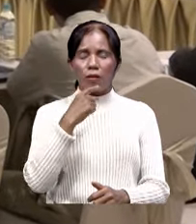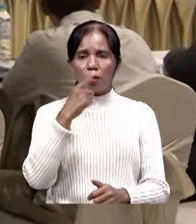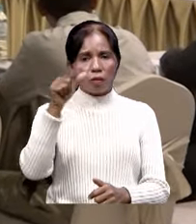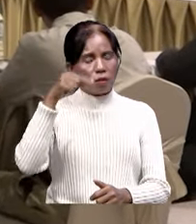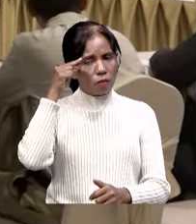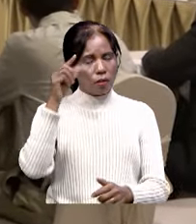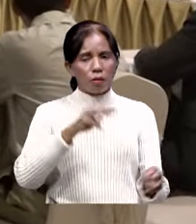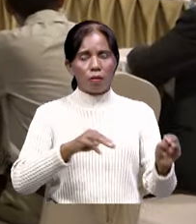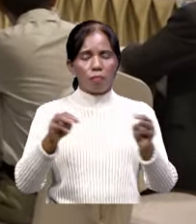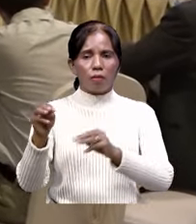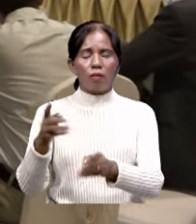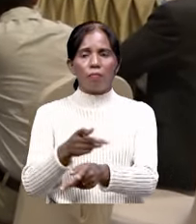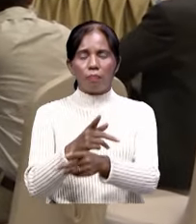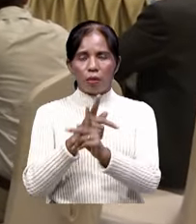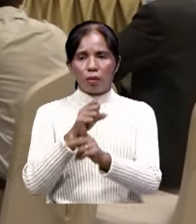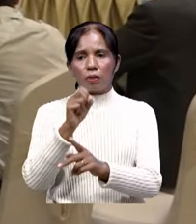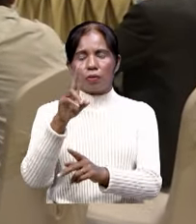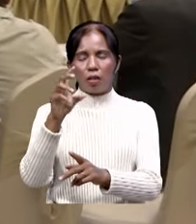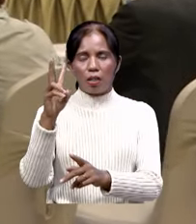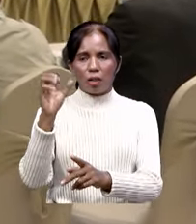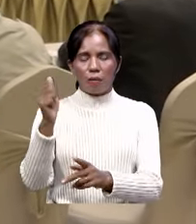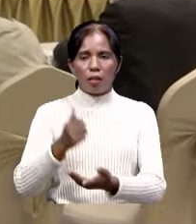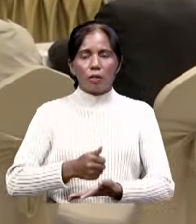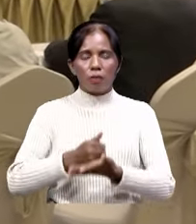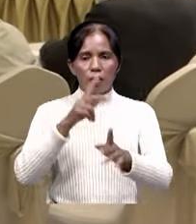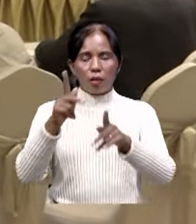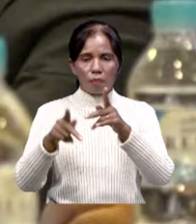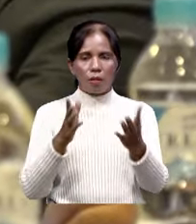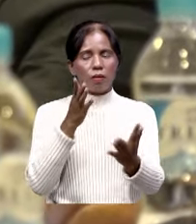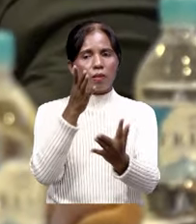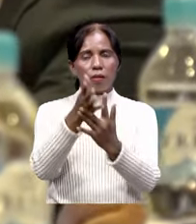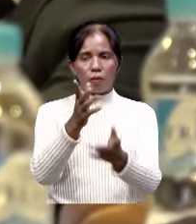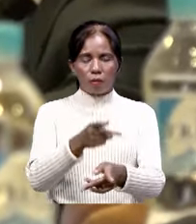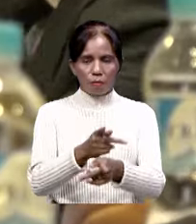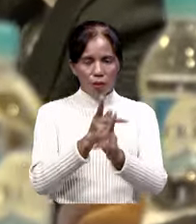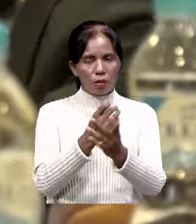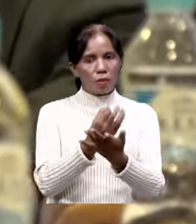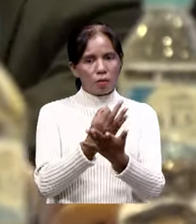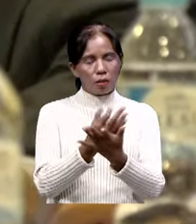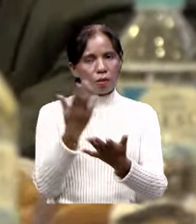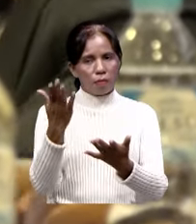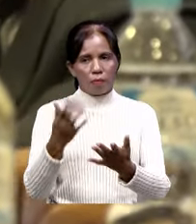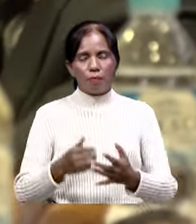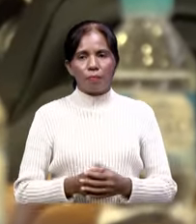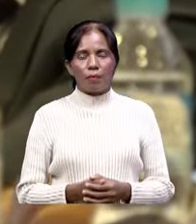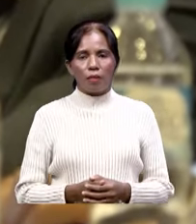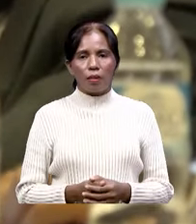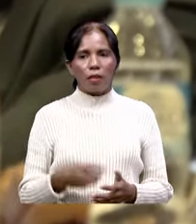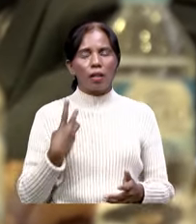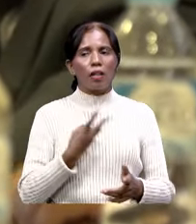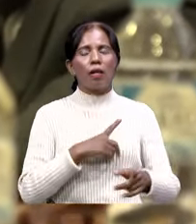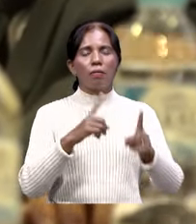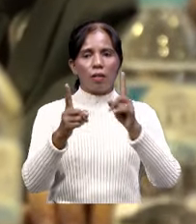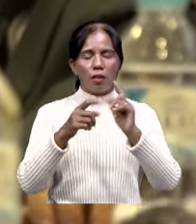se muda na crédito suave, não é facilita cliente sira a tu acesso para crédito refere. Foi a colega